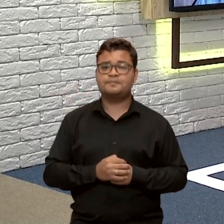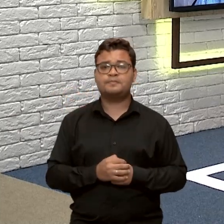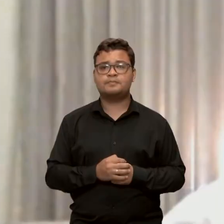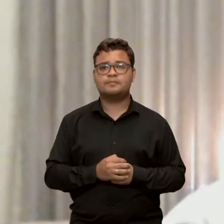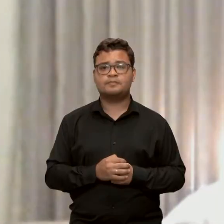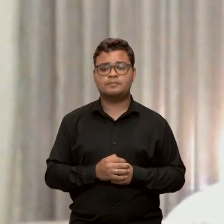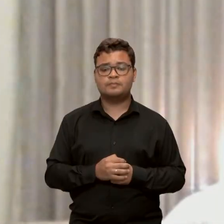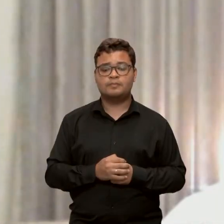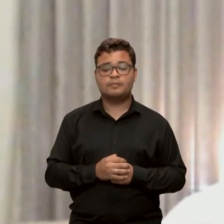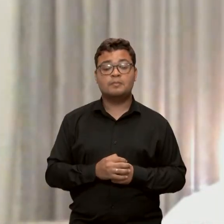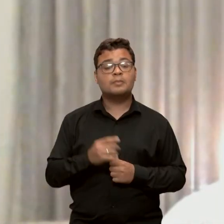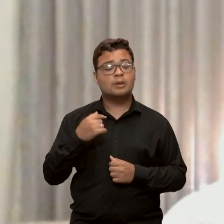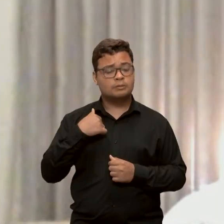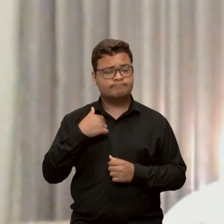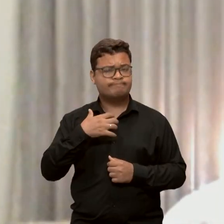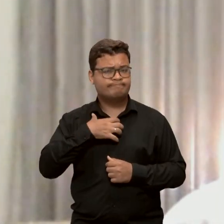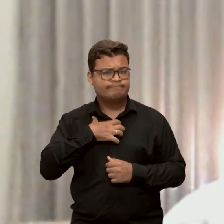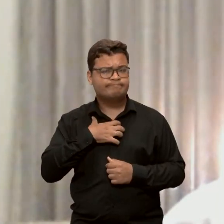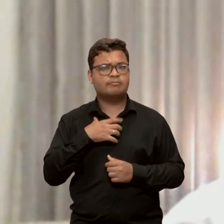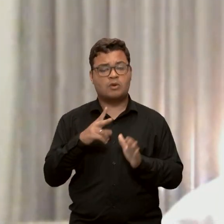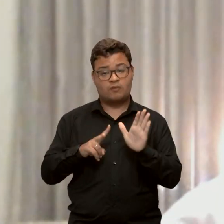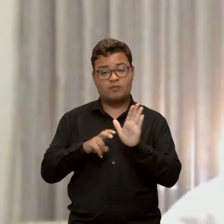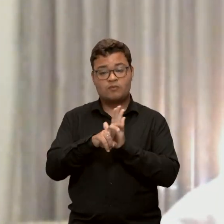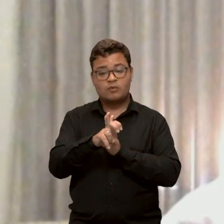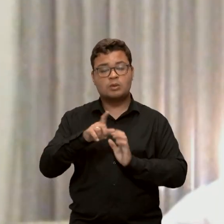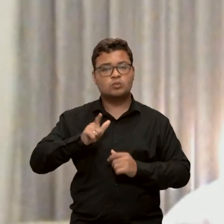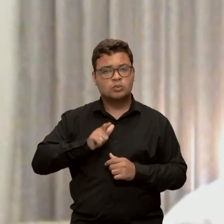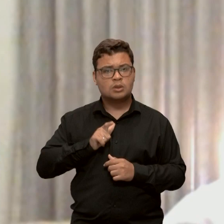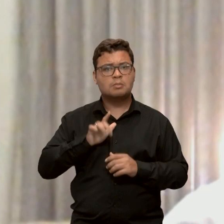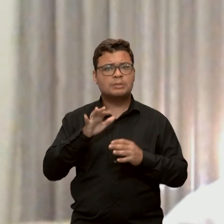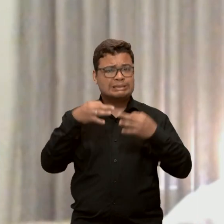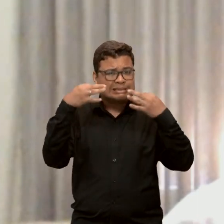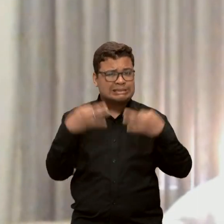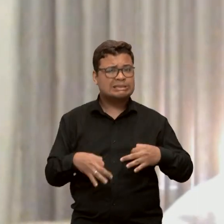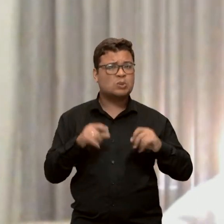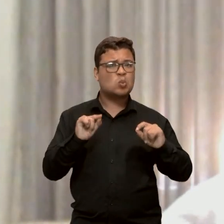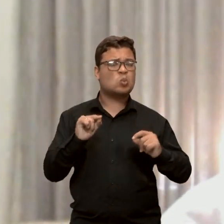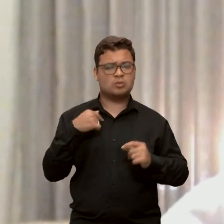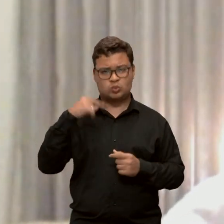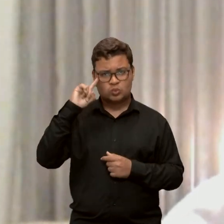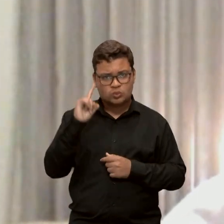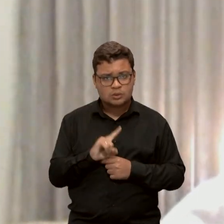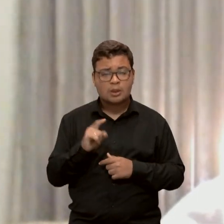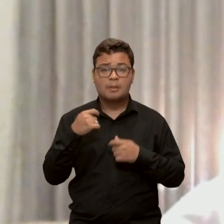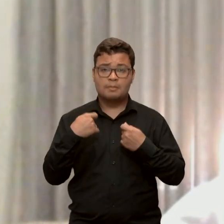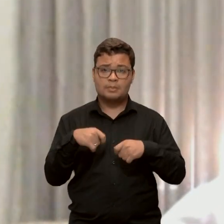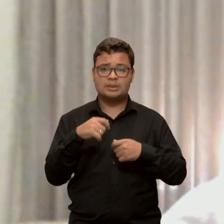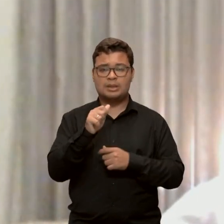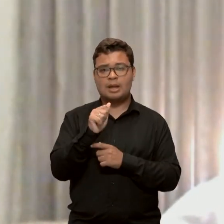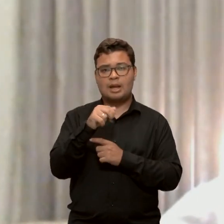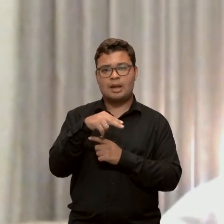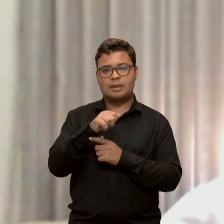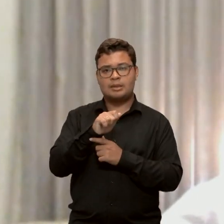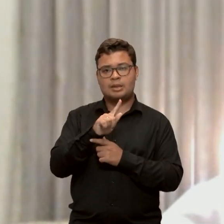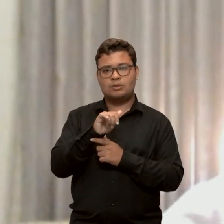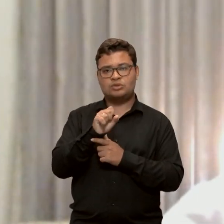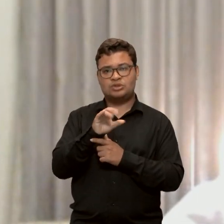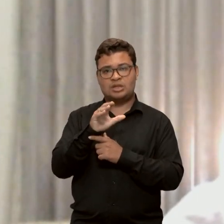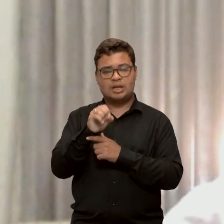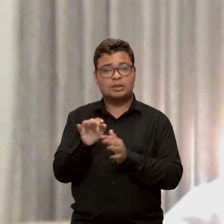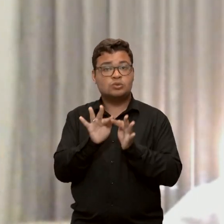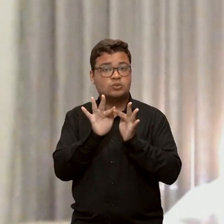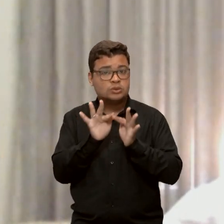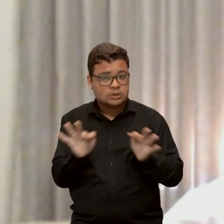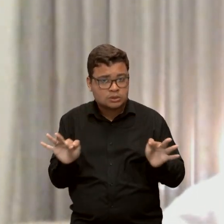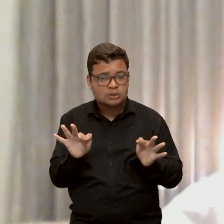É preciso tomar muito cuidado para que não haja um agravamento do quadro. Sim, com certeza. É